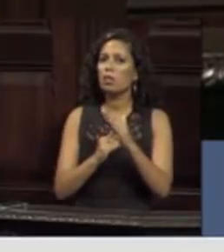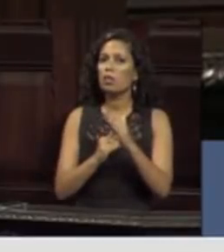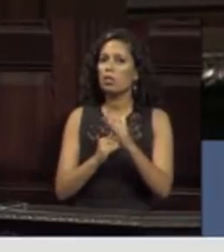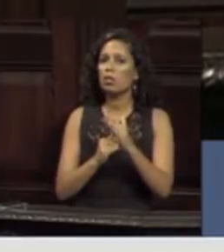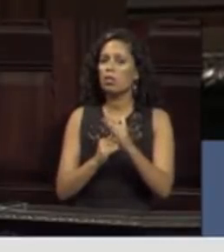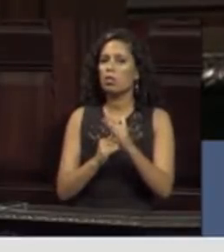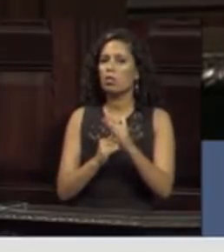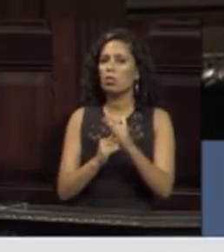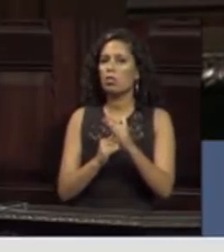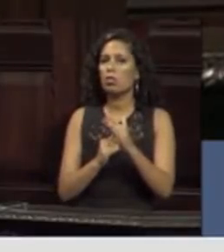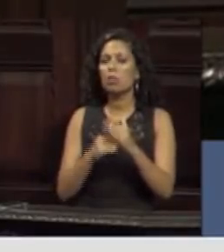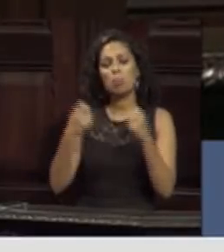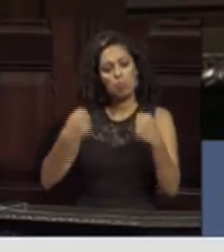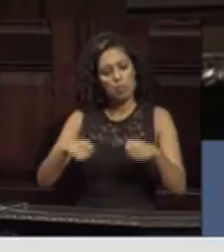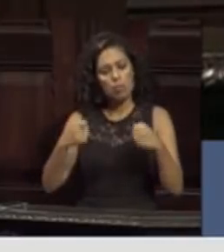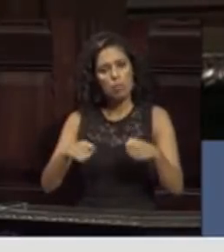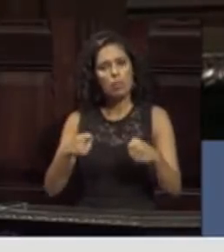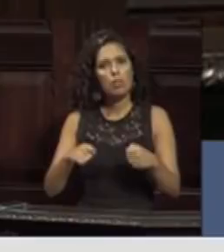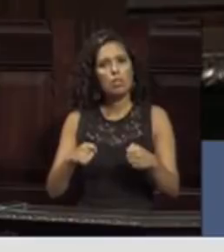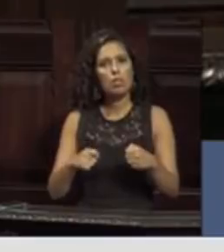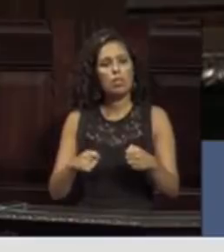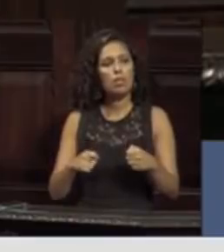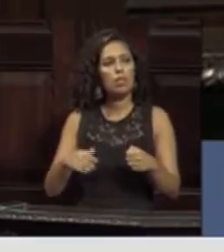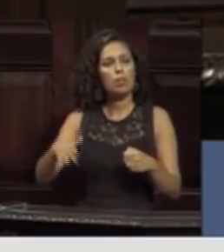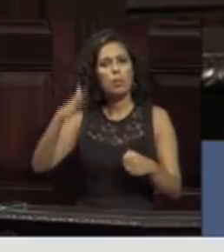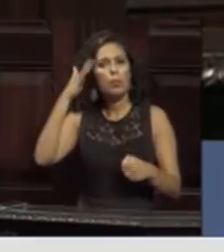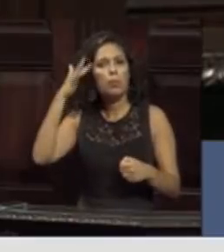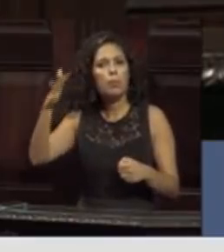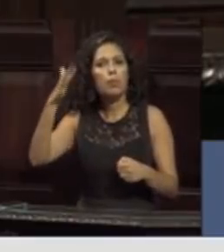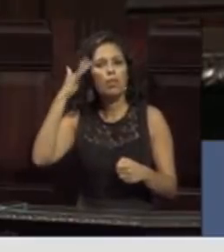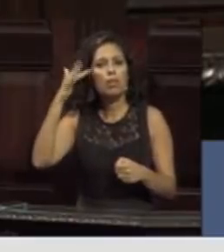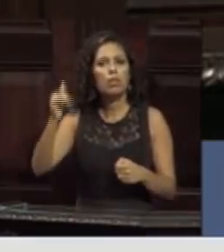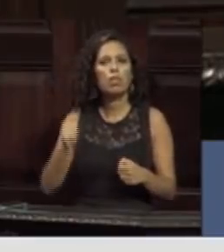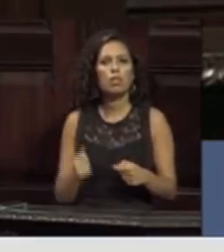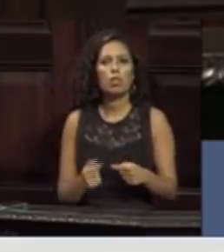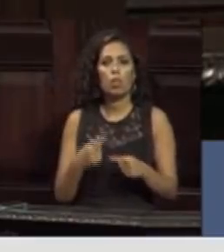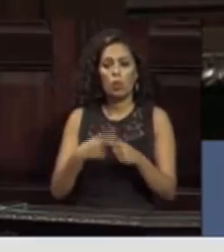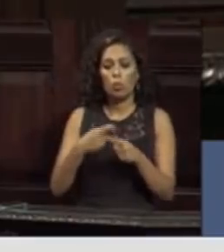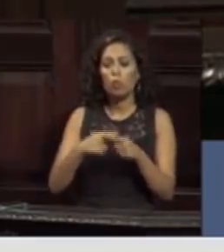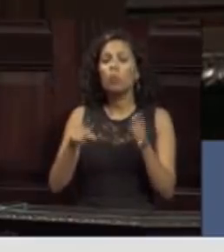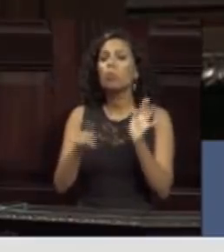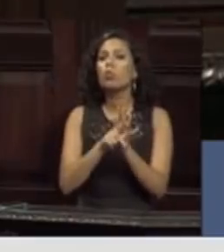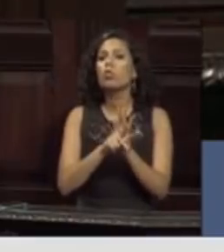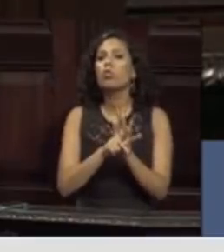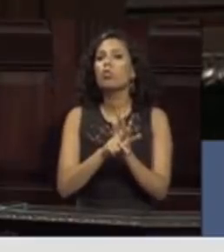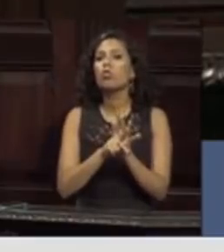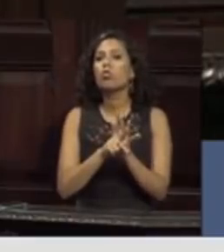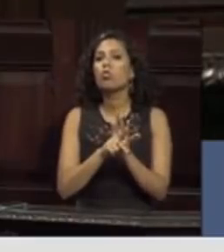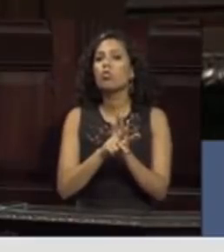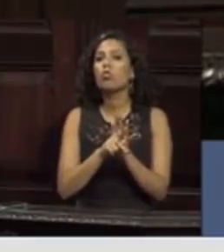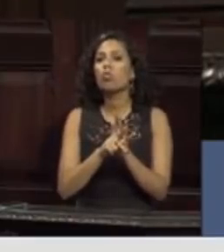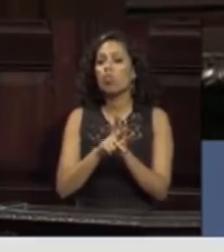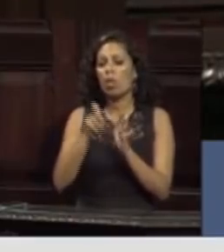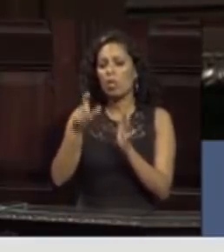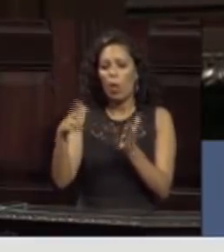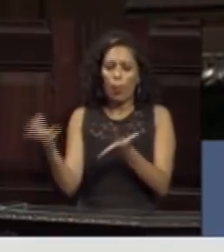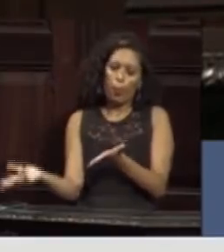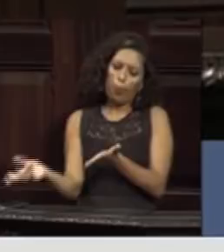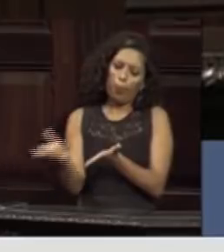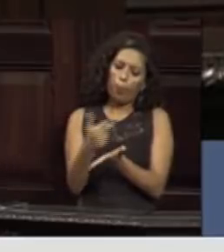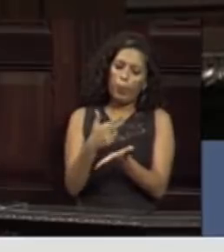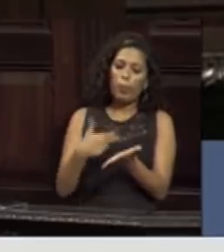pagamento. Isso daí você pode prever, porque você tem exatamente o seu projeto de desenho